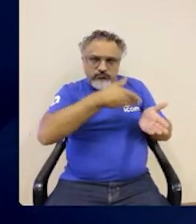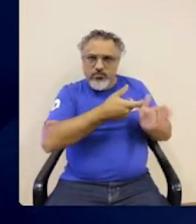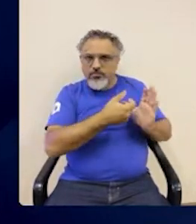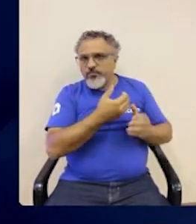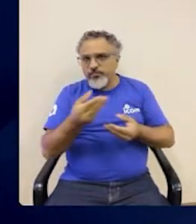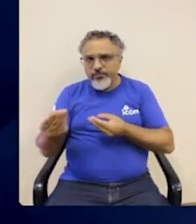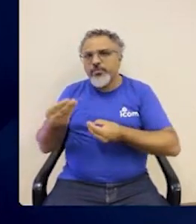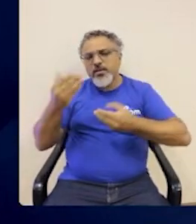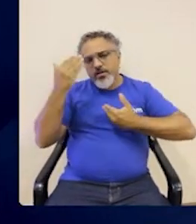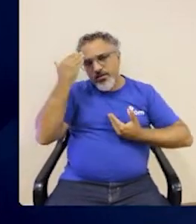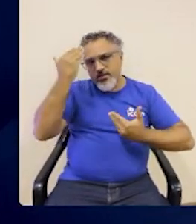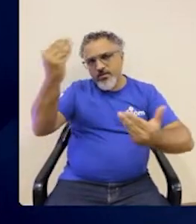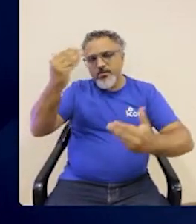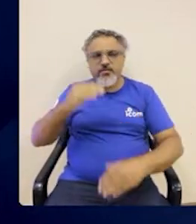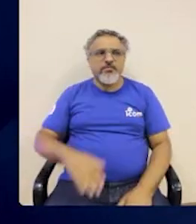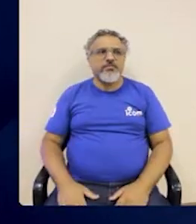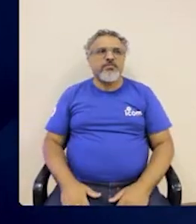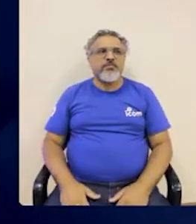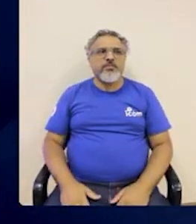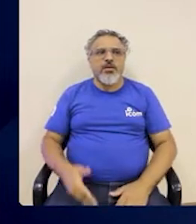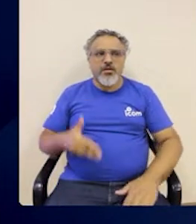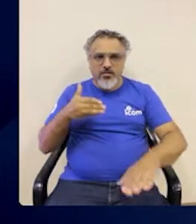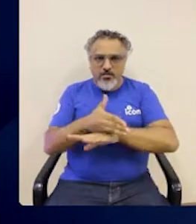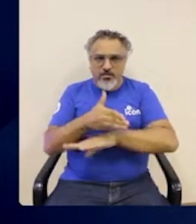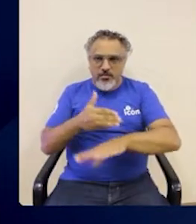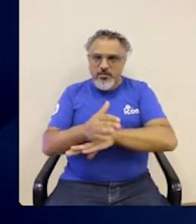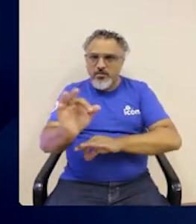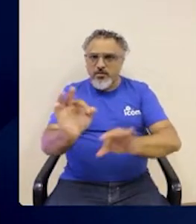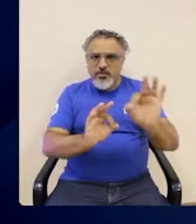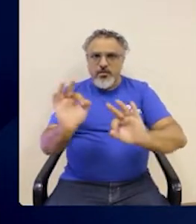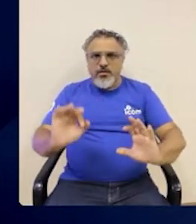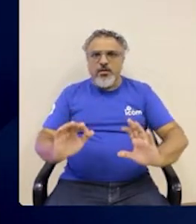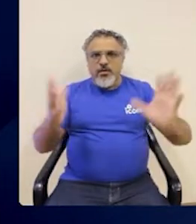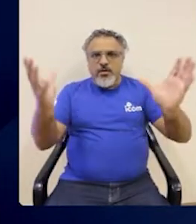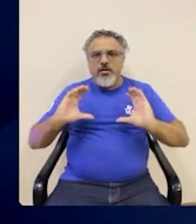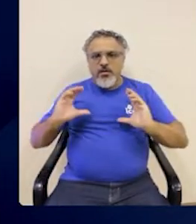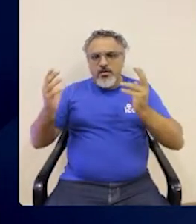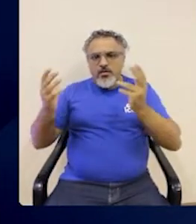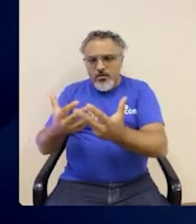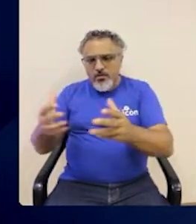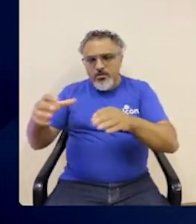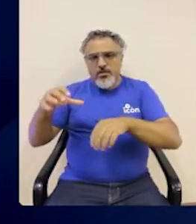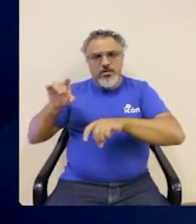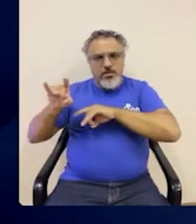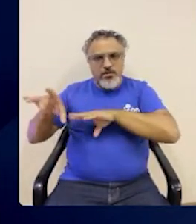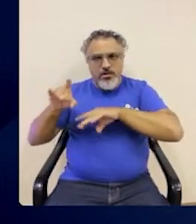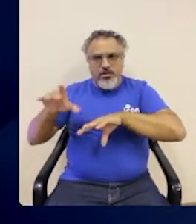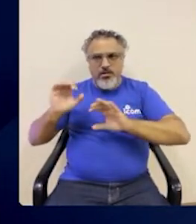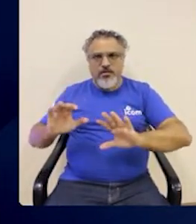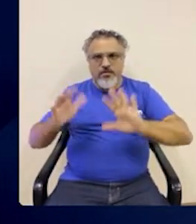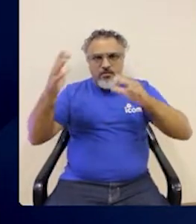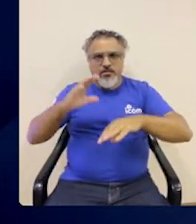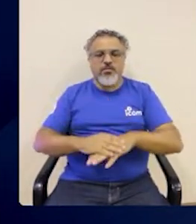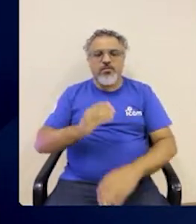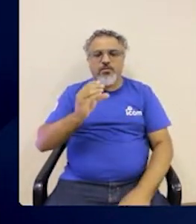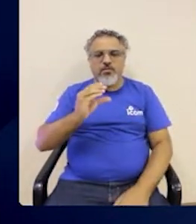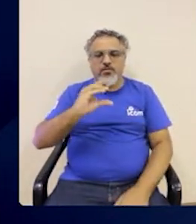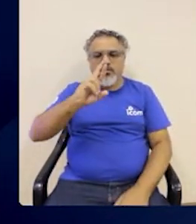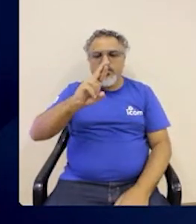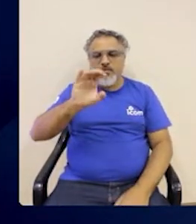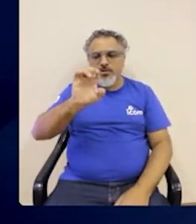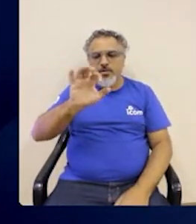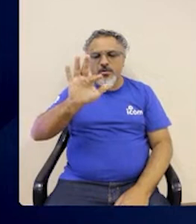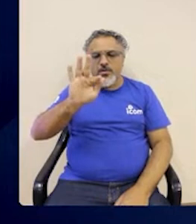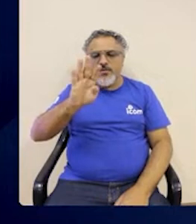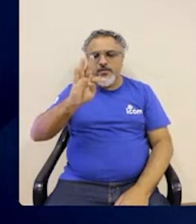queria agradecer a comissão e organizadora desse evento, a Câmara Técnica de Práticas Baseadas em Evidências do CREFITO 3. É